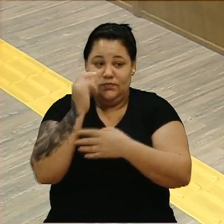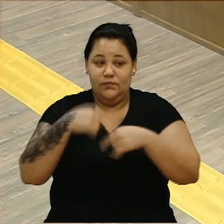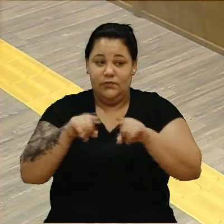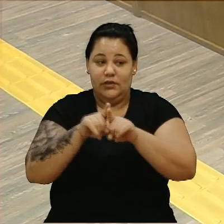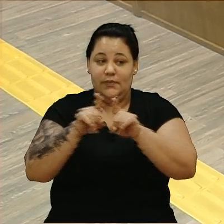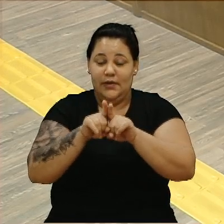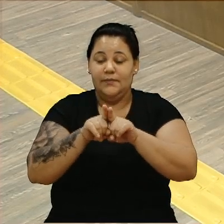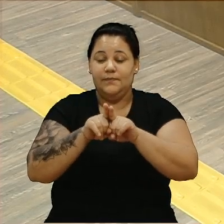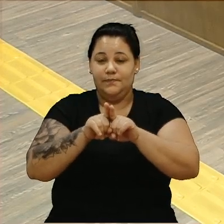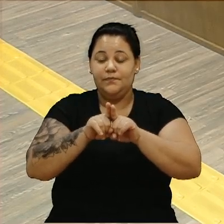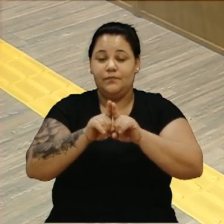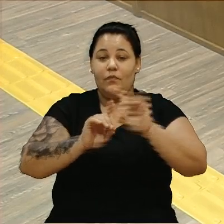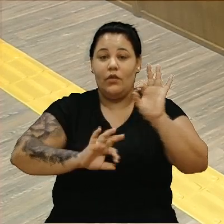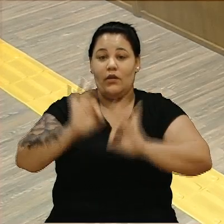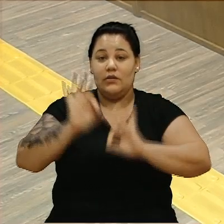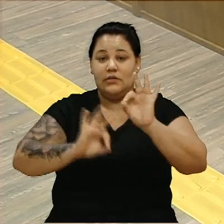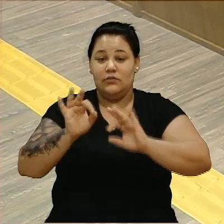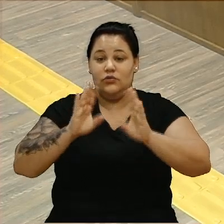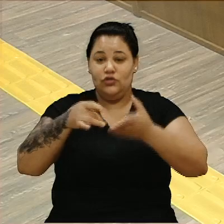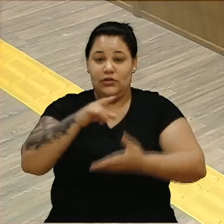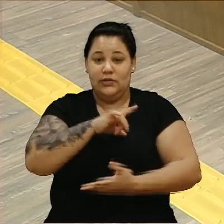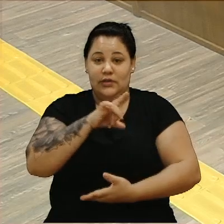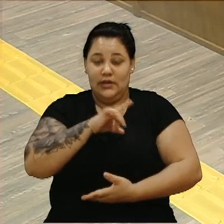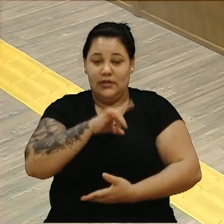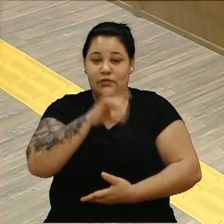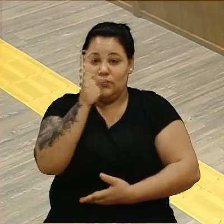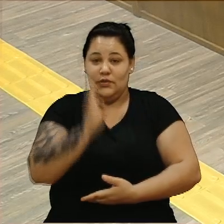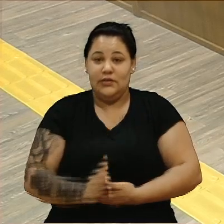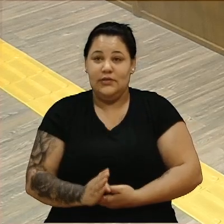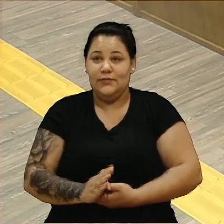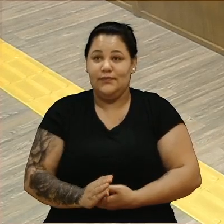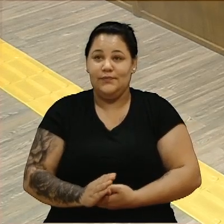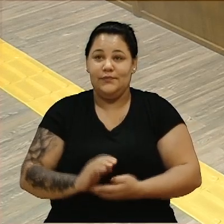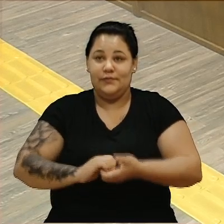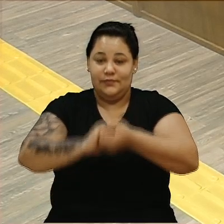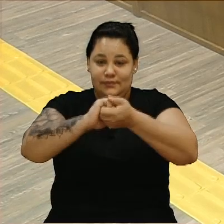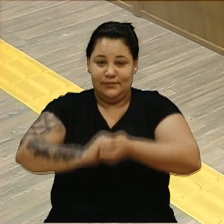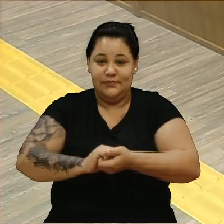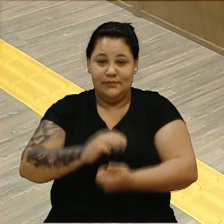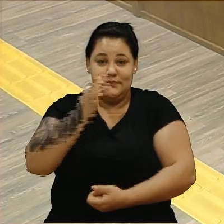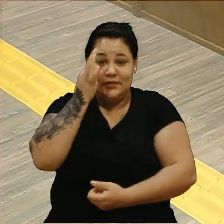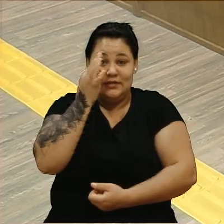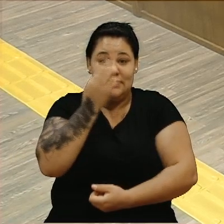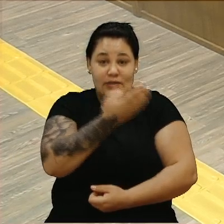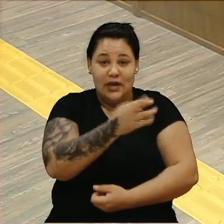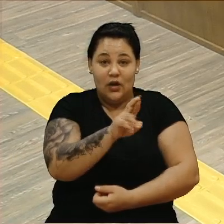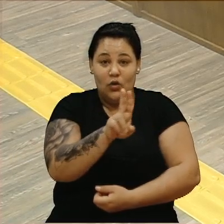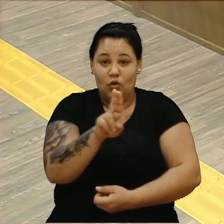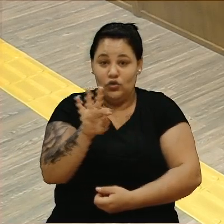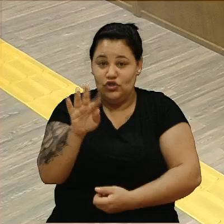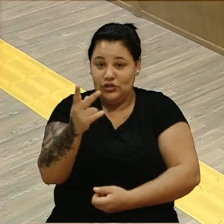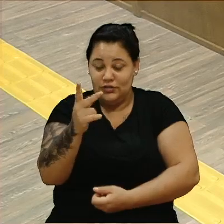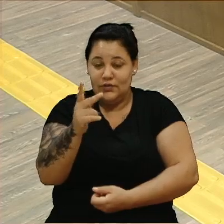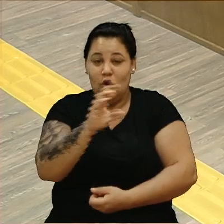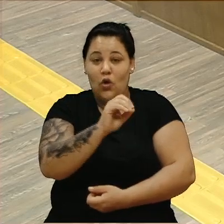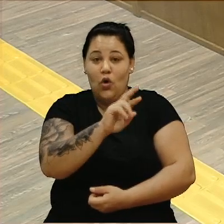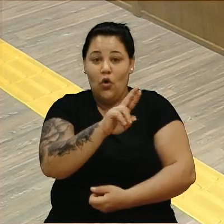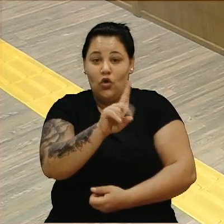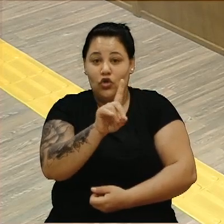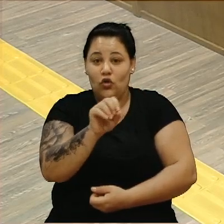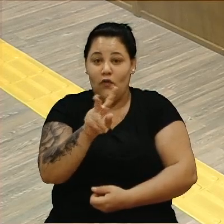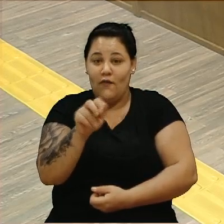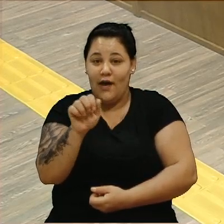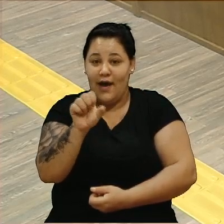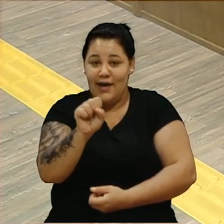entidade, organização que existe no Brasil, saudar a presença, assim, da Ruth Ordovás, que é uma liderança na nossa cidade, né, que discute essa questão do combate à fome,